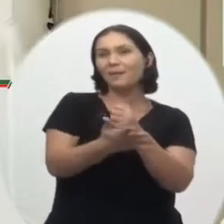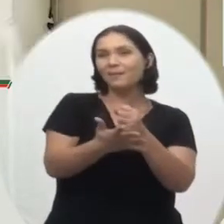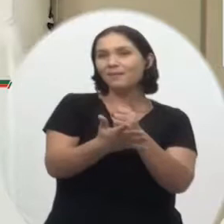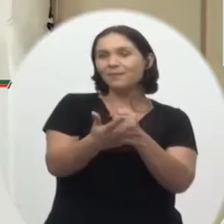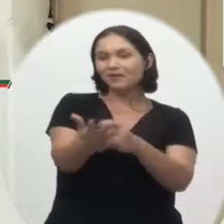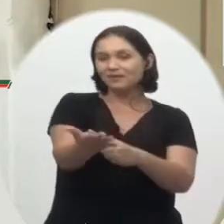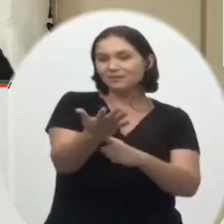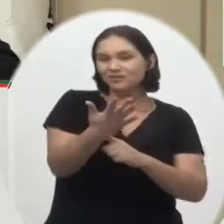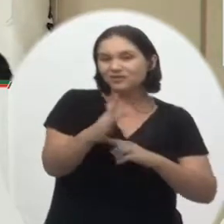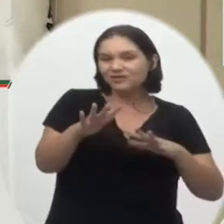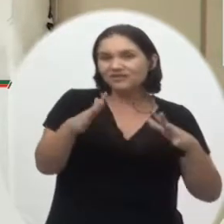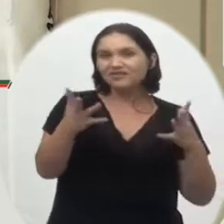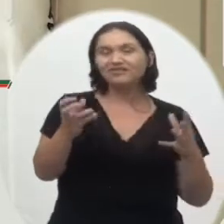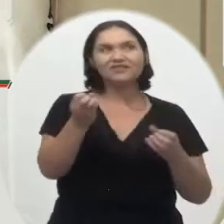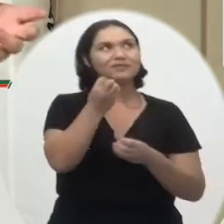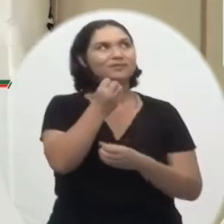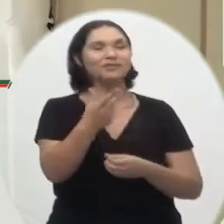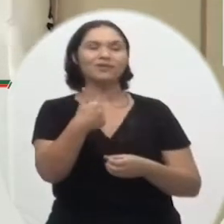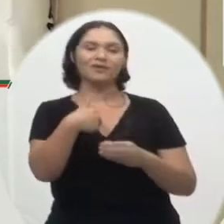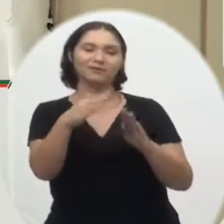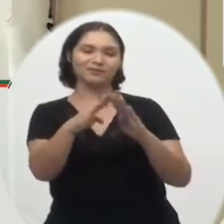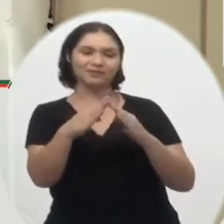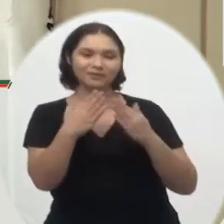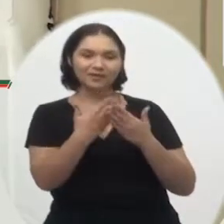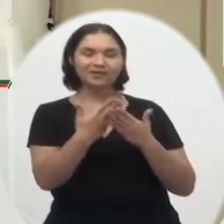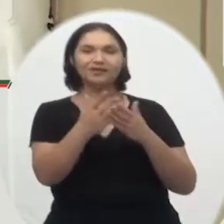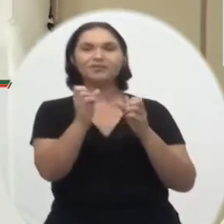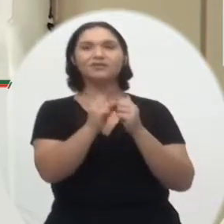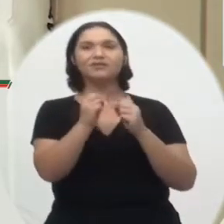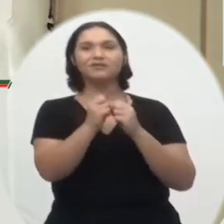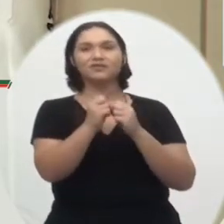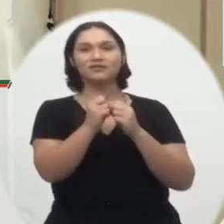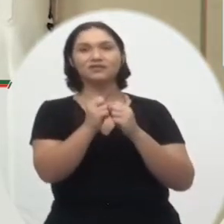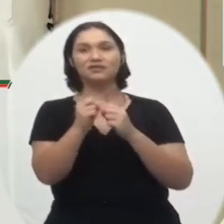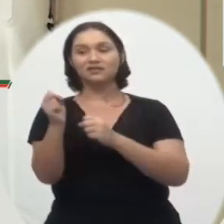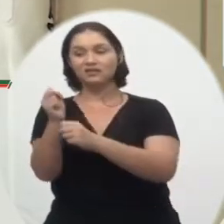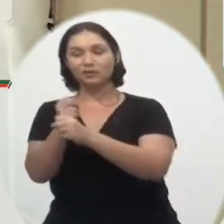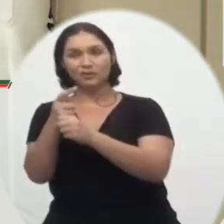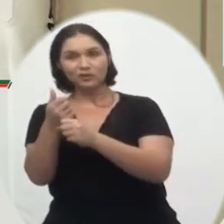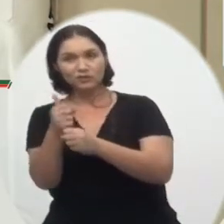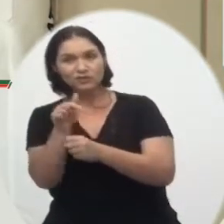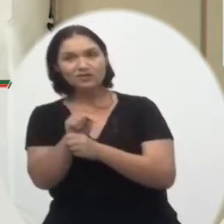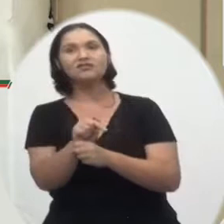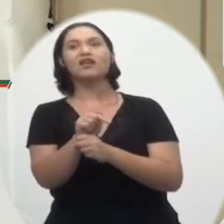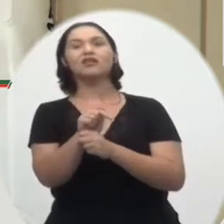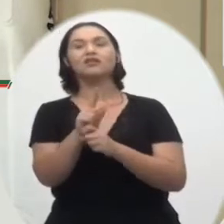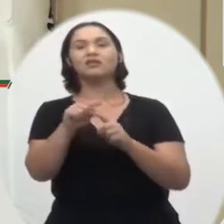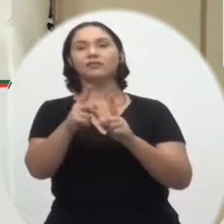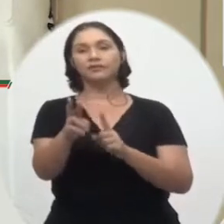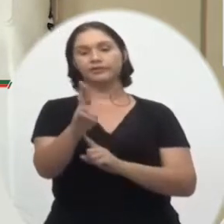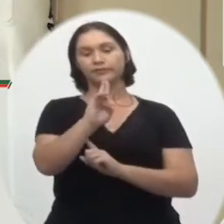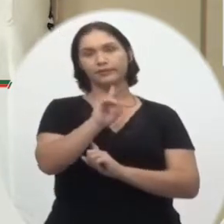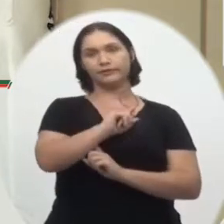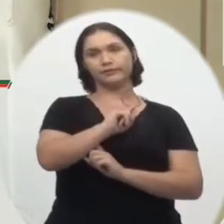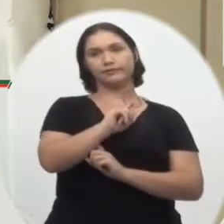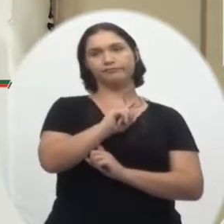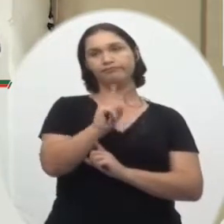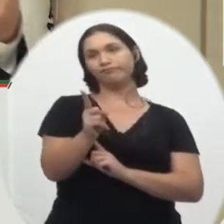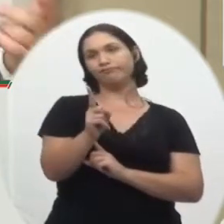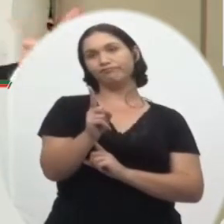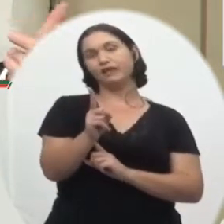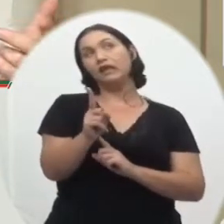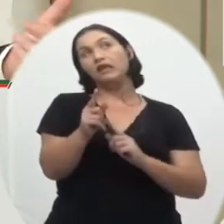vir, né? Eu até fiz um requerimento nesse mesmo sentido, em 2017, e a resposta foi que faria